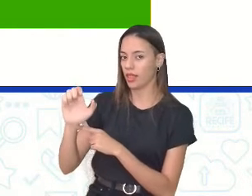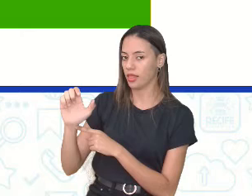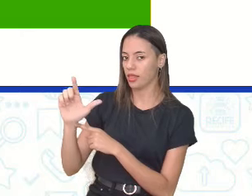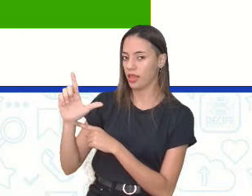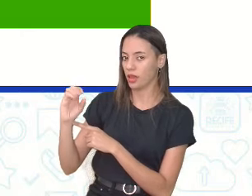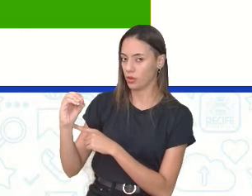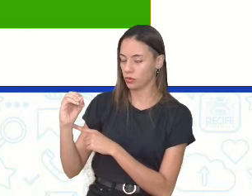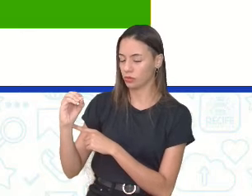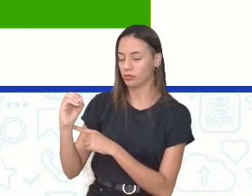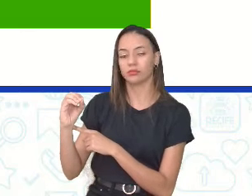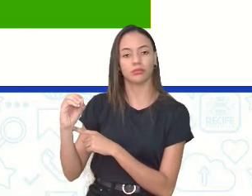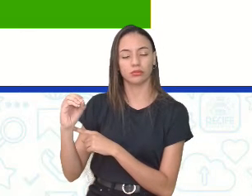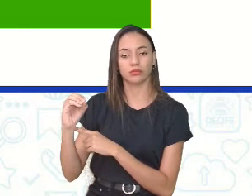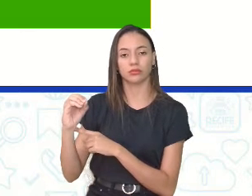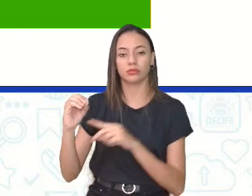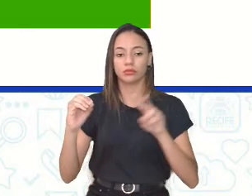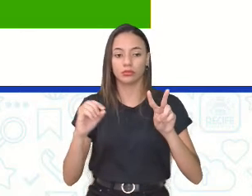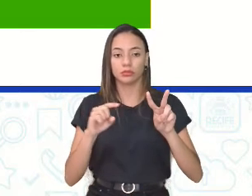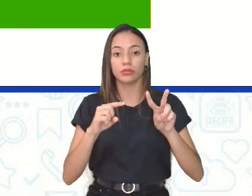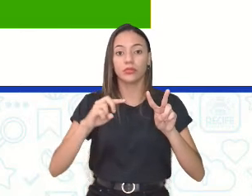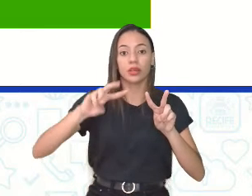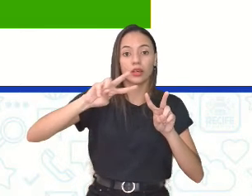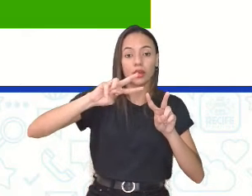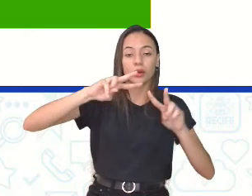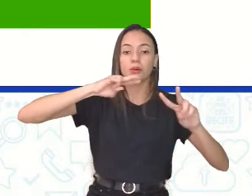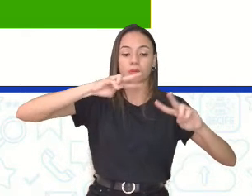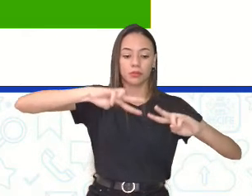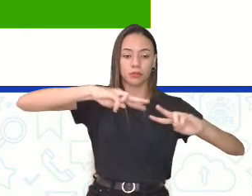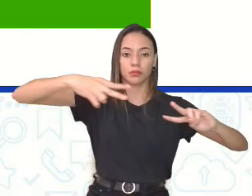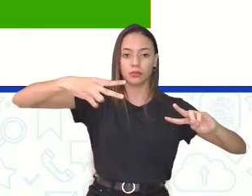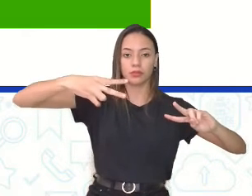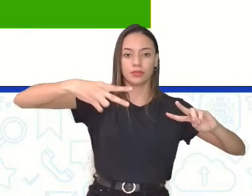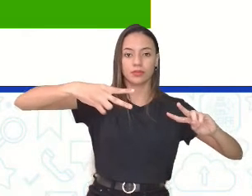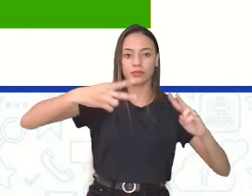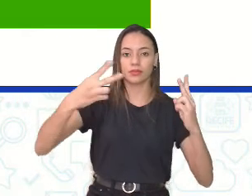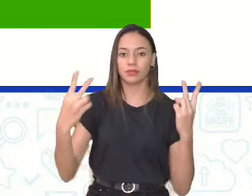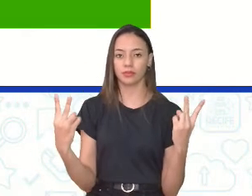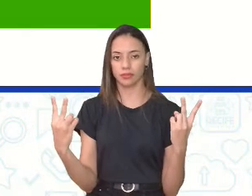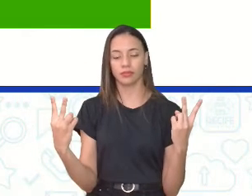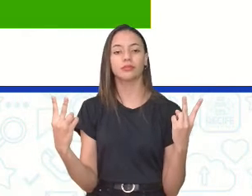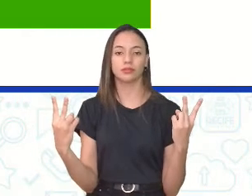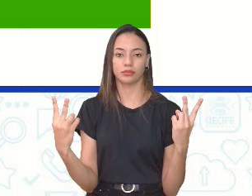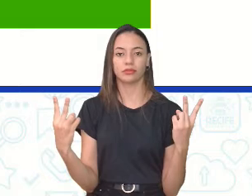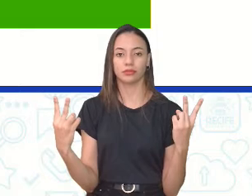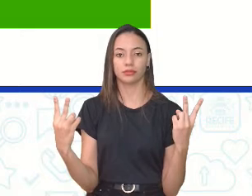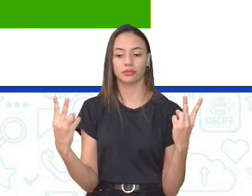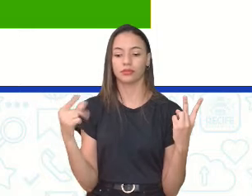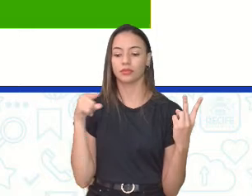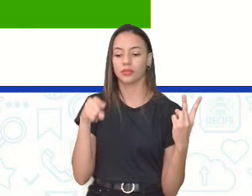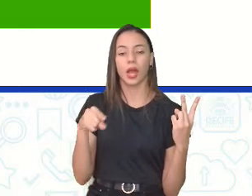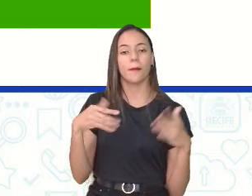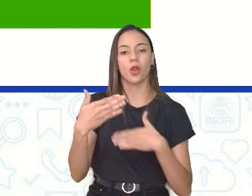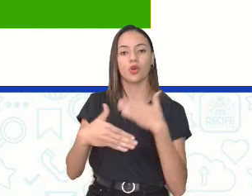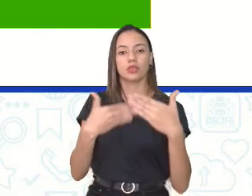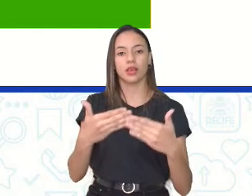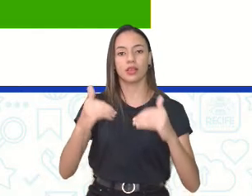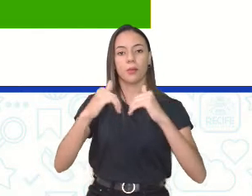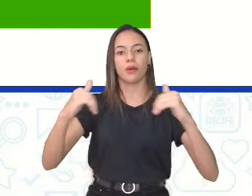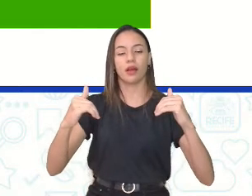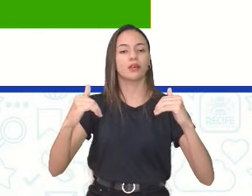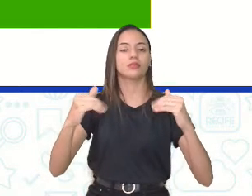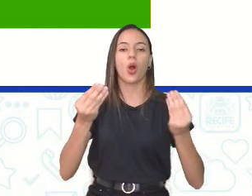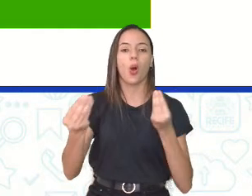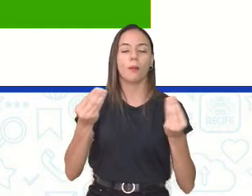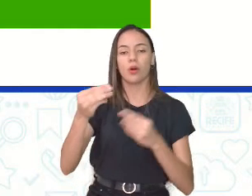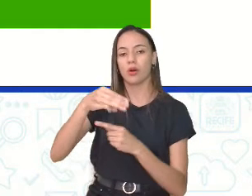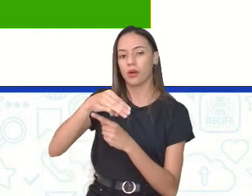né? E aí que se separam na formação dos gametas. Sim. Na meiose. Sim. Né? E